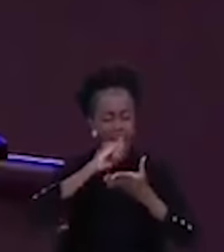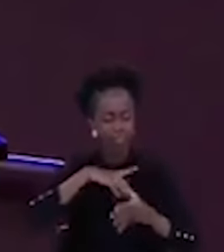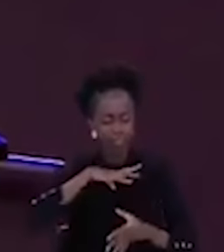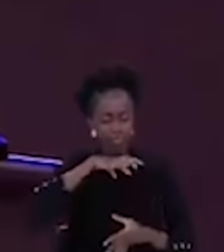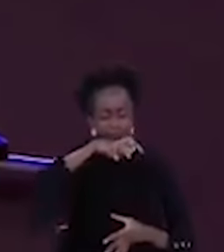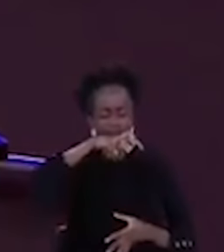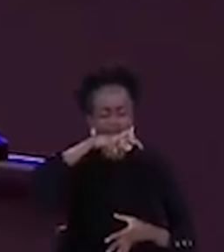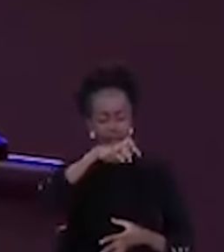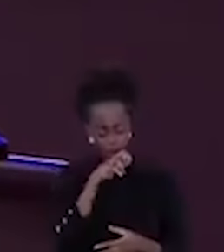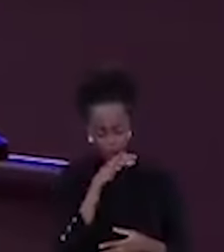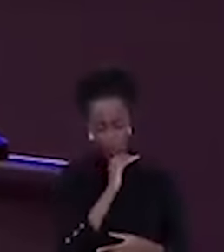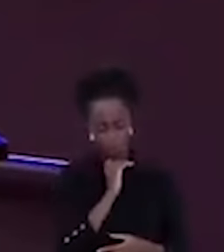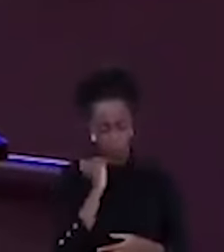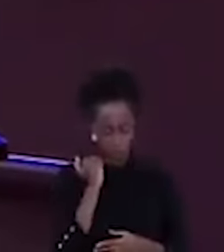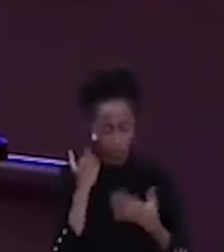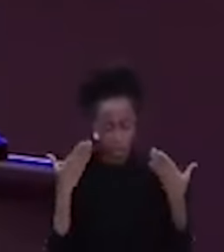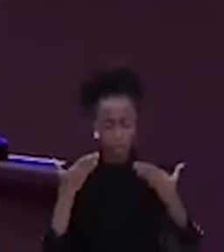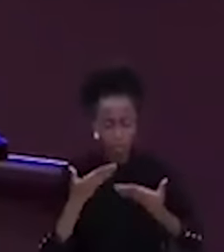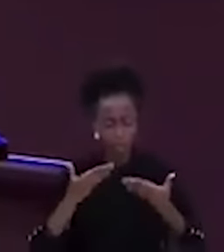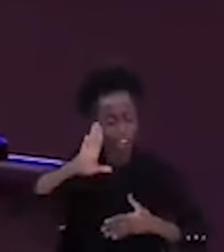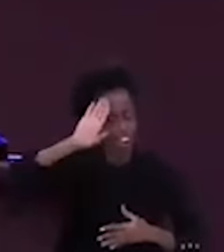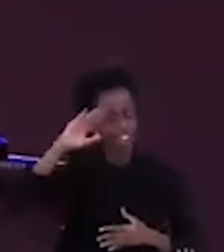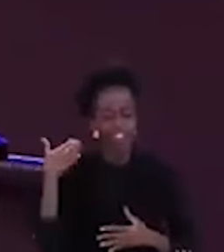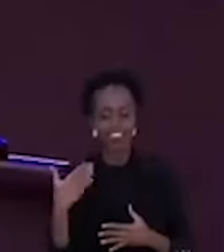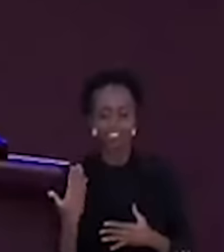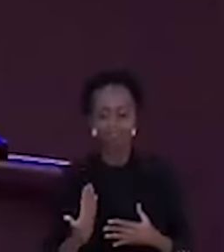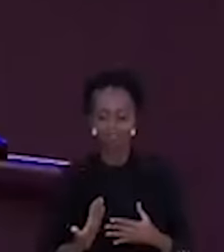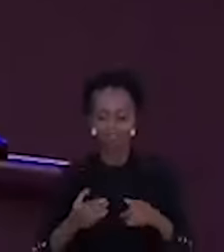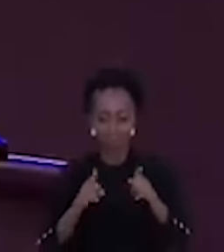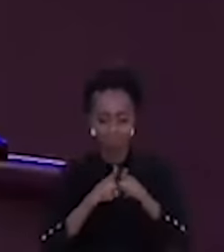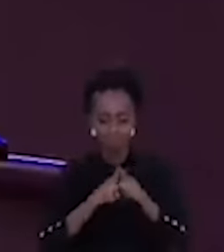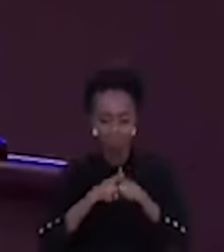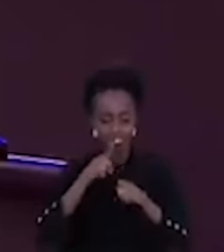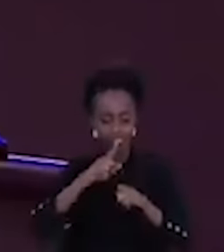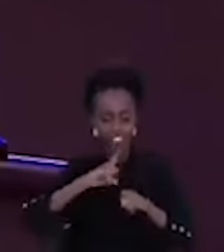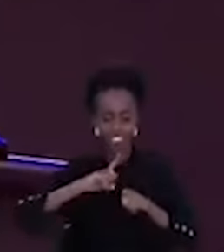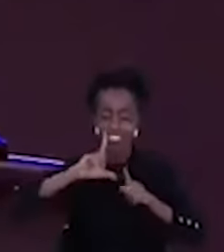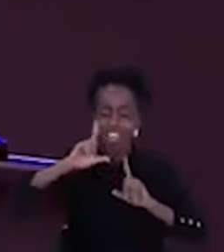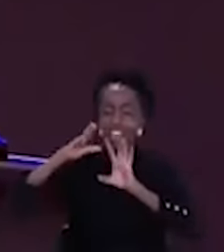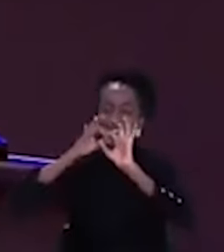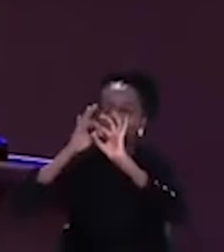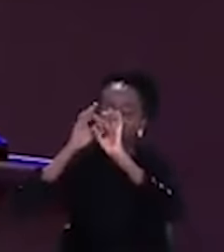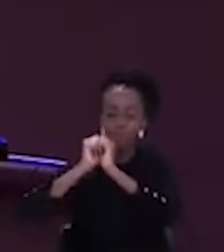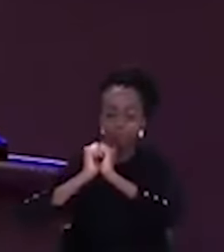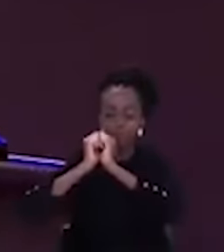aqui agora na casa de Deus, que honra, você iniciará a eternidade com o